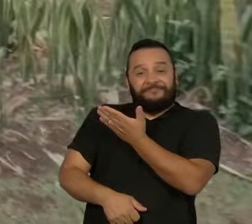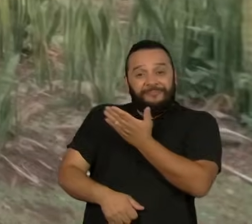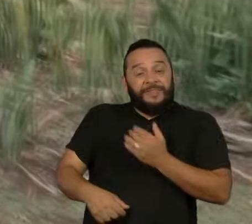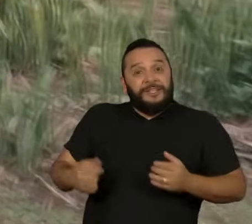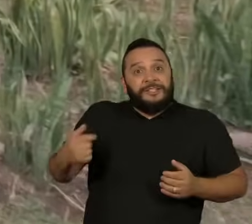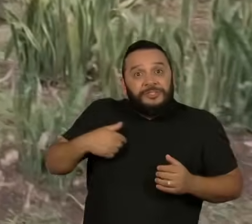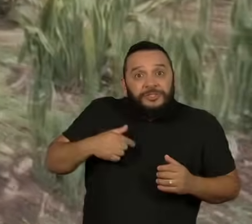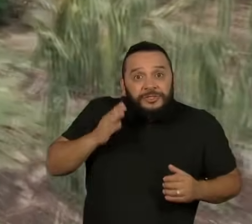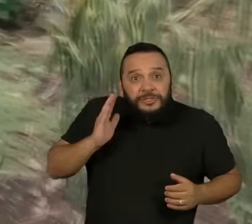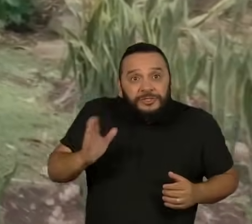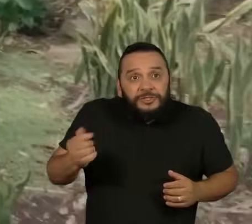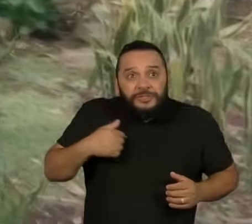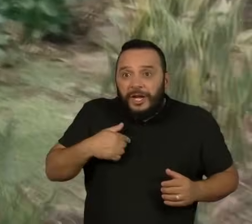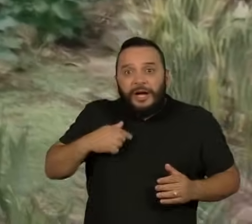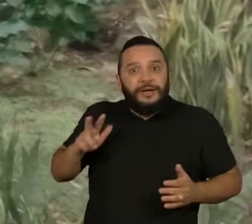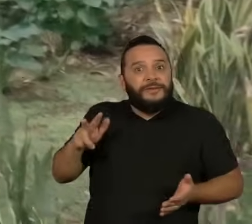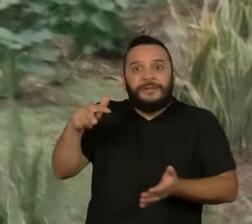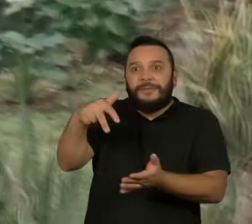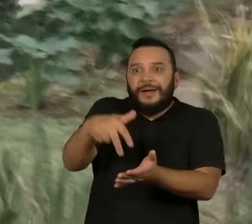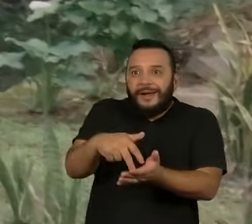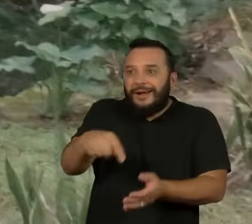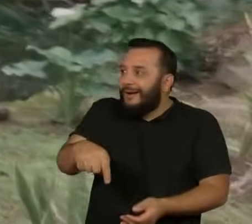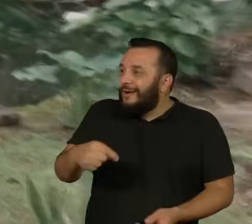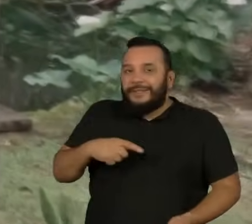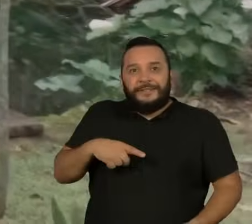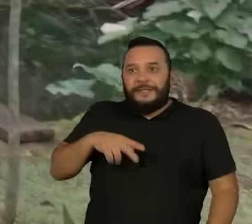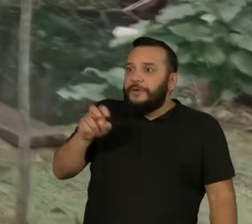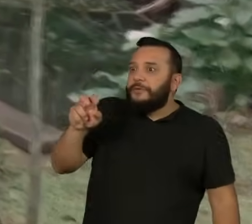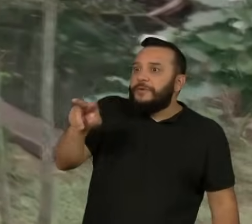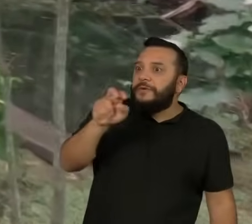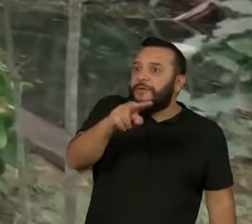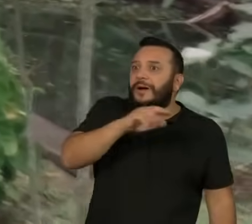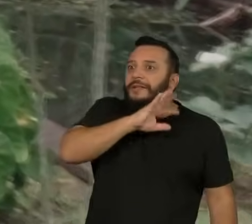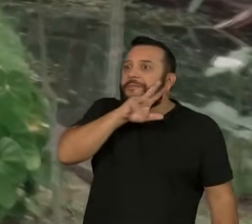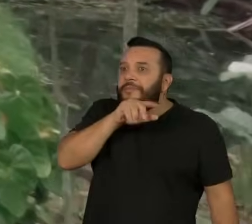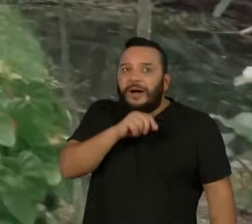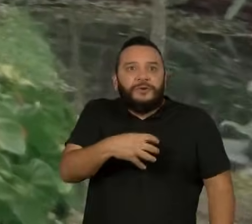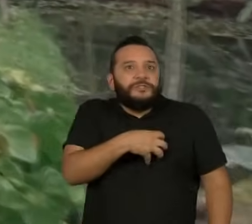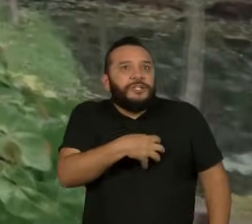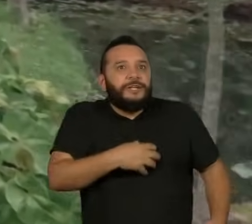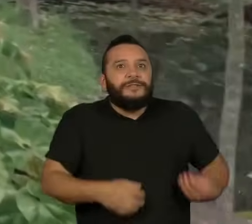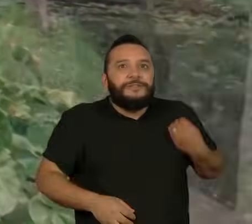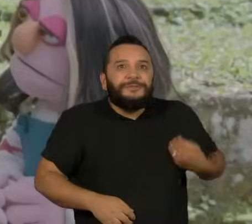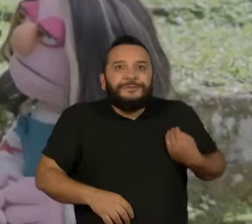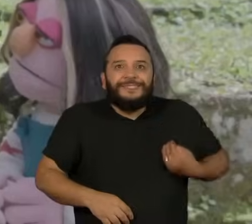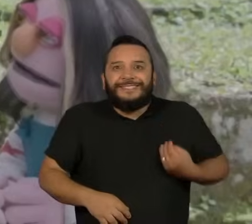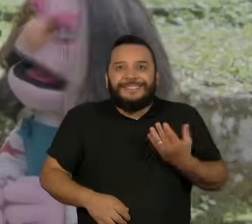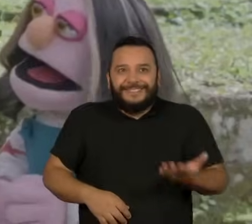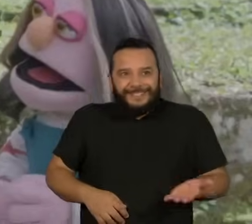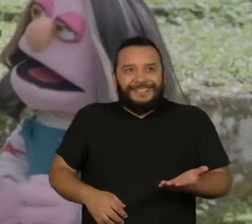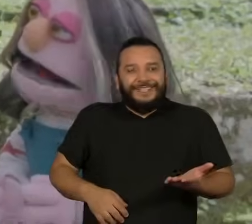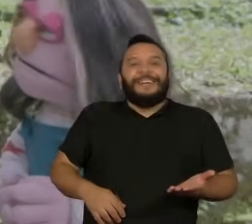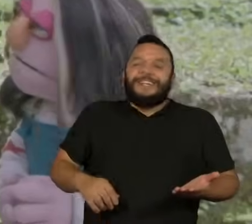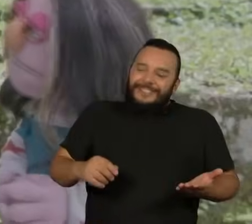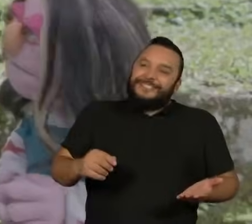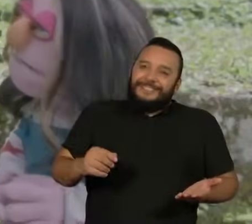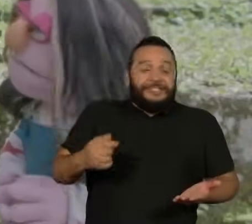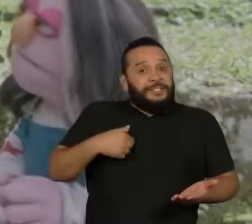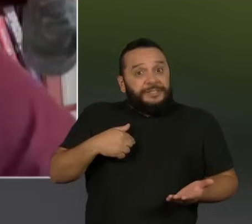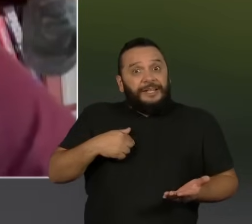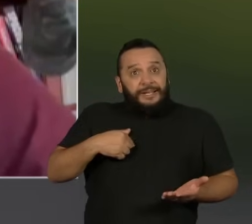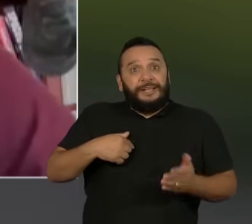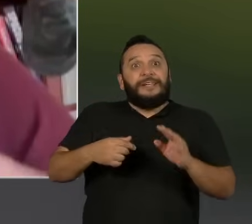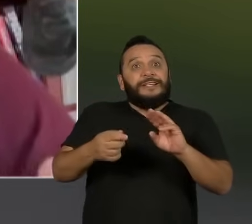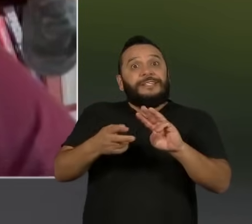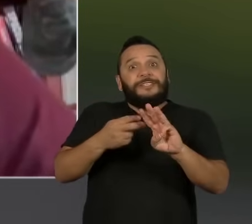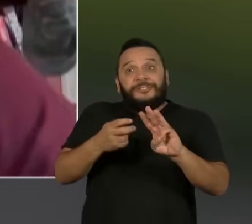eles vieram para cá e aprenderam sobre os bichos e sobre outros modos de vida. né? Tem a aldeia multiétnica, que é aqui, então tem indígenas,